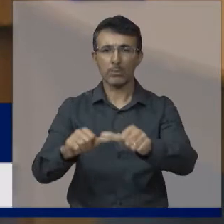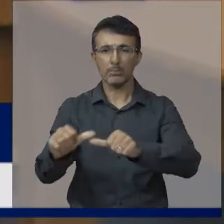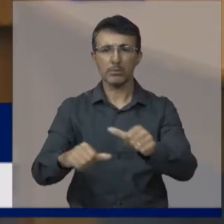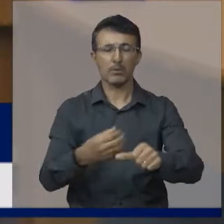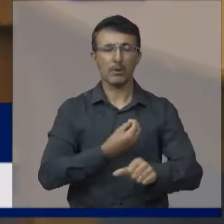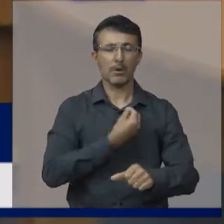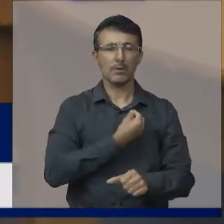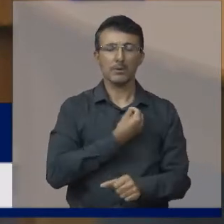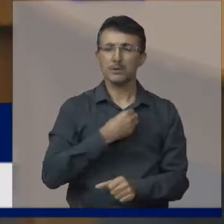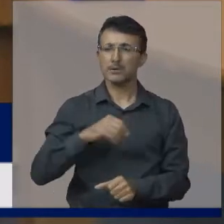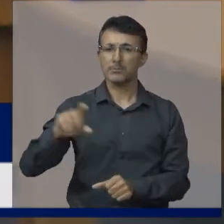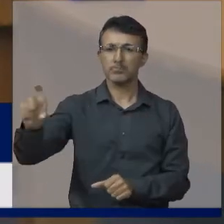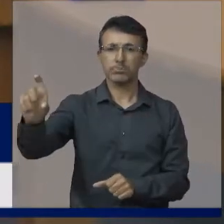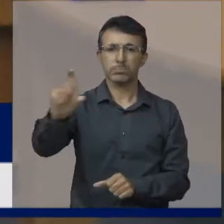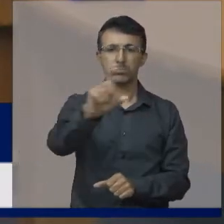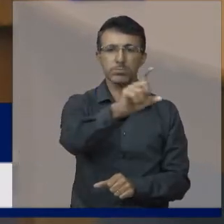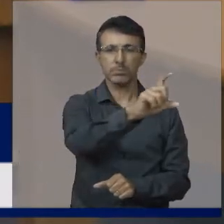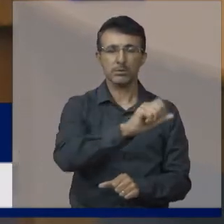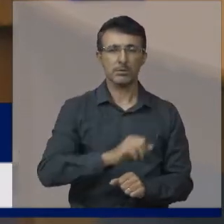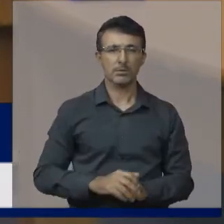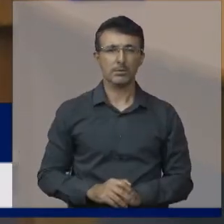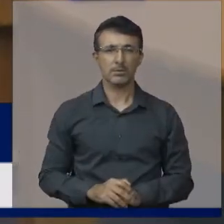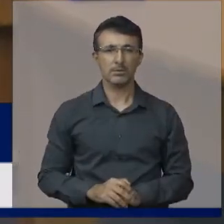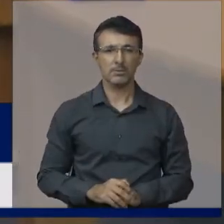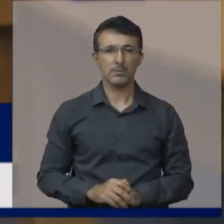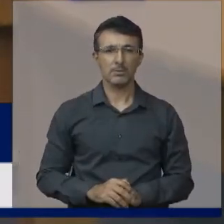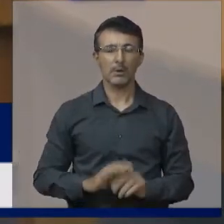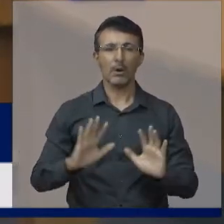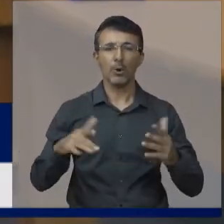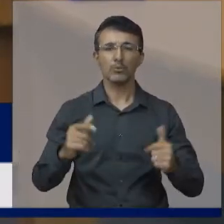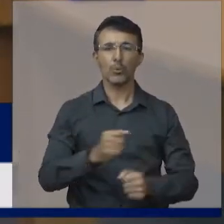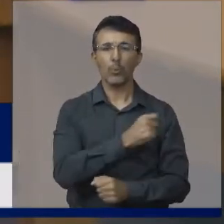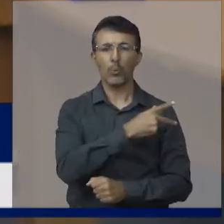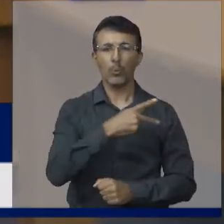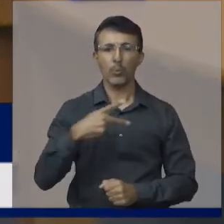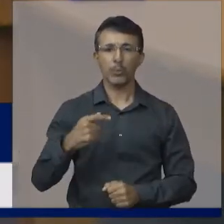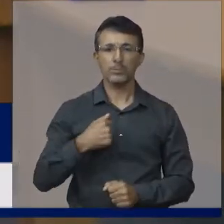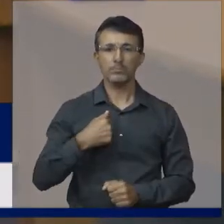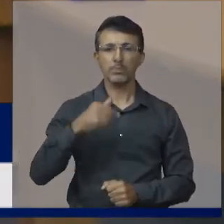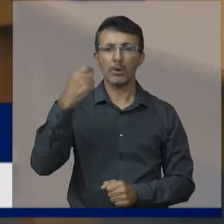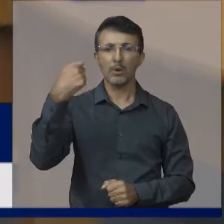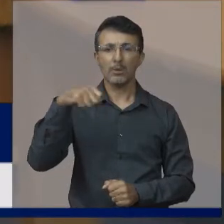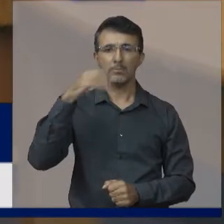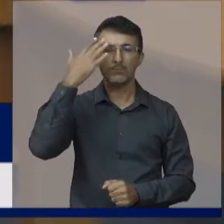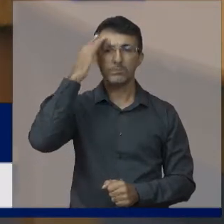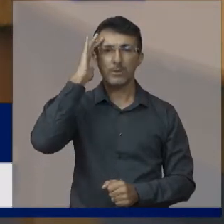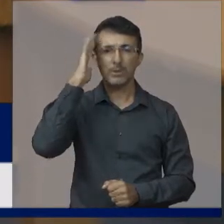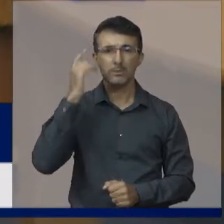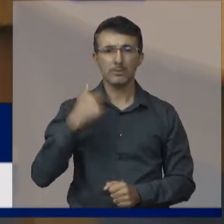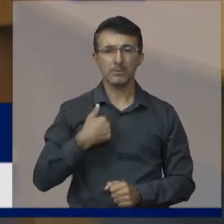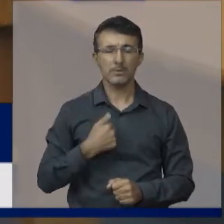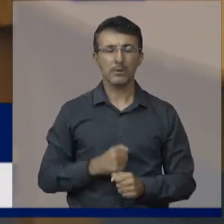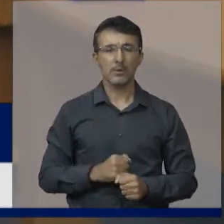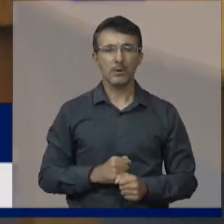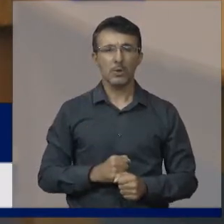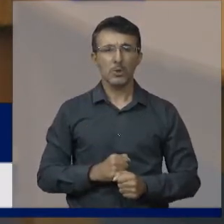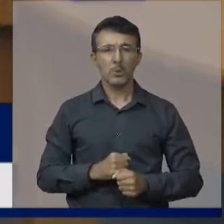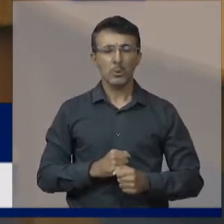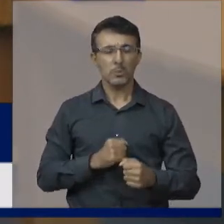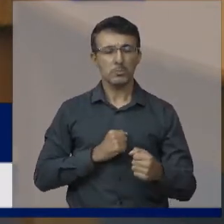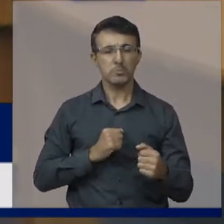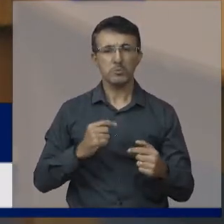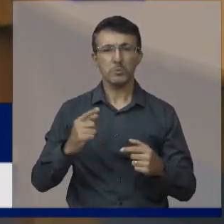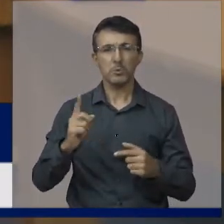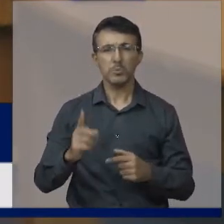das pessoas. Então, o presidente da casa, ele tem que entender isso, tem que fazer o papel de conciliador,